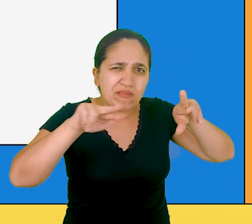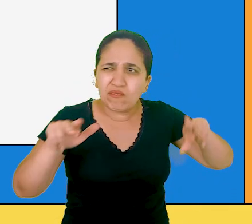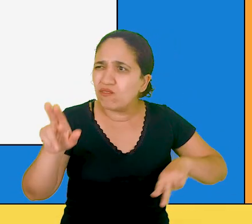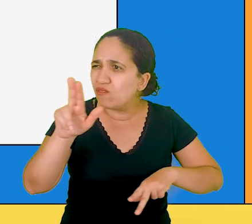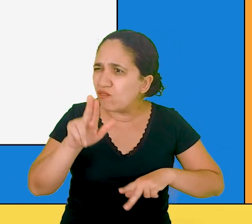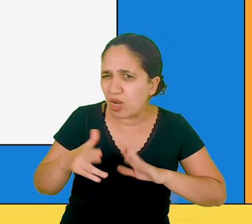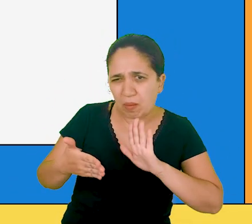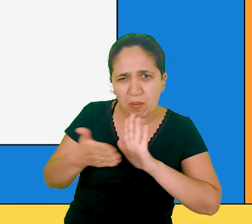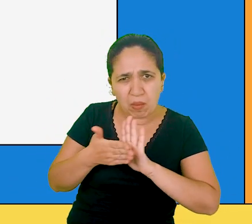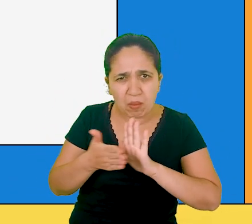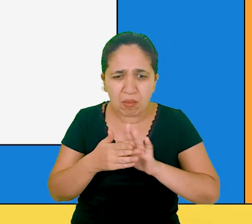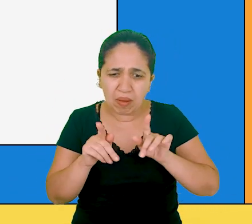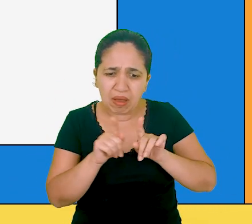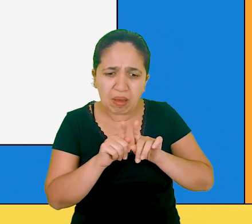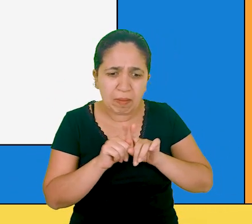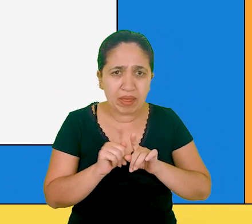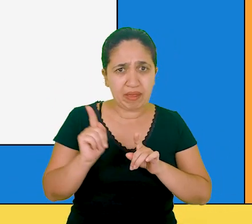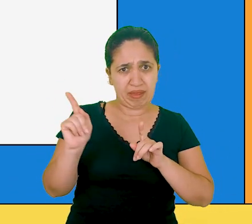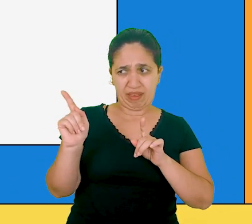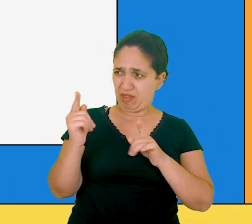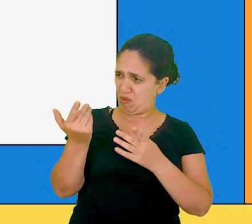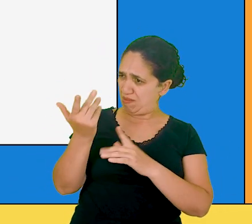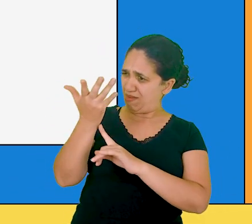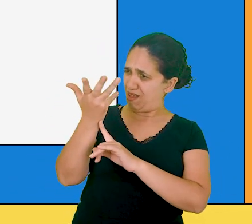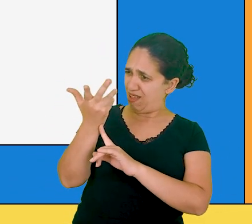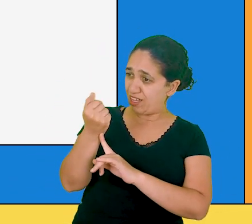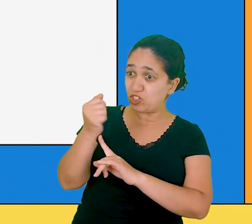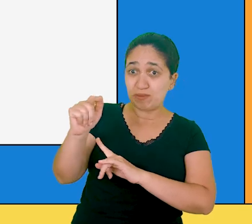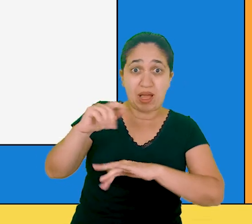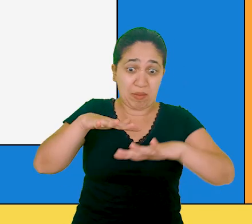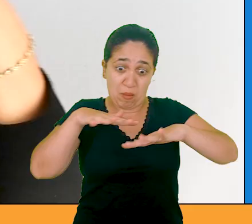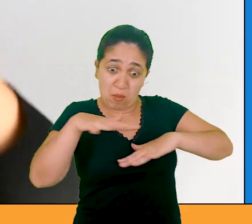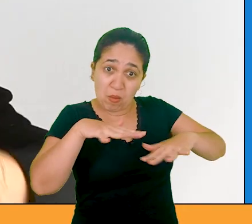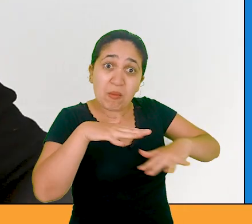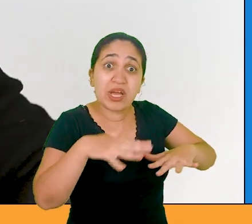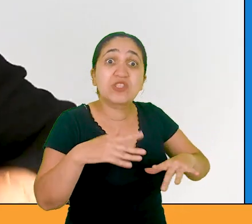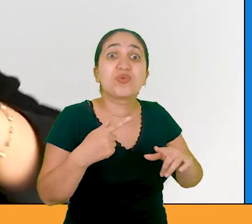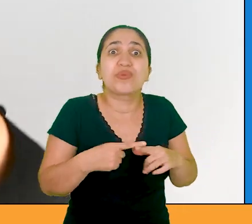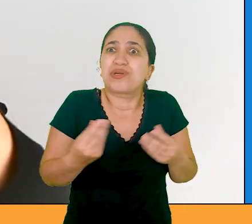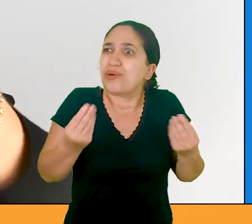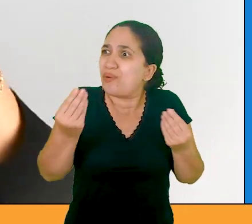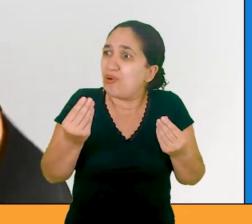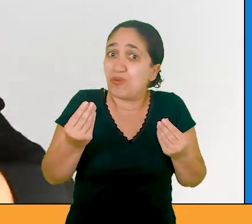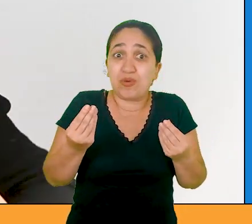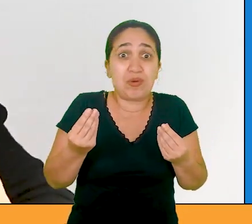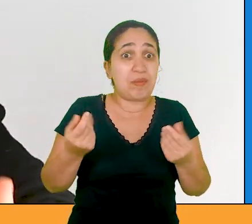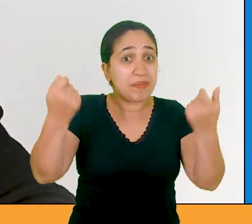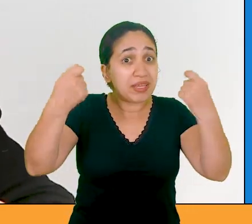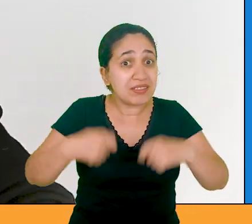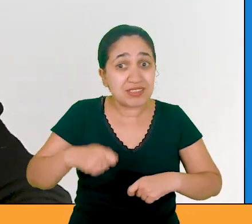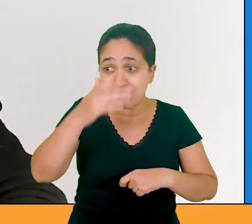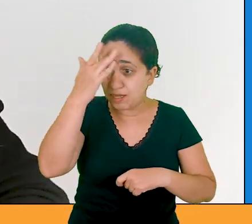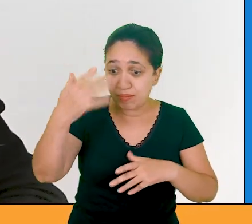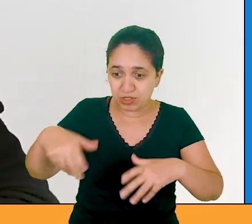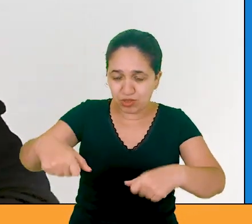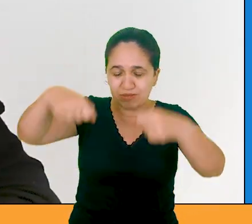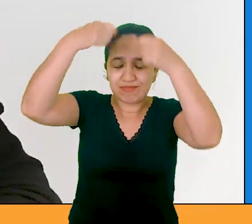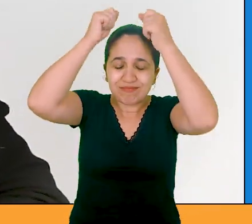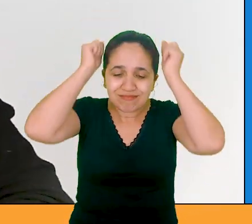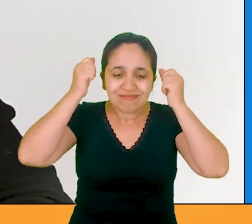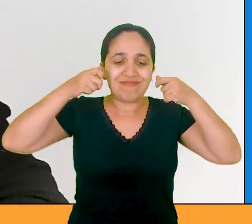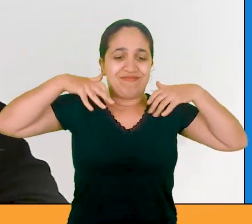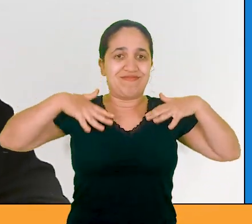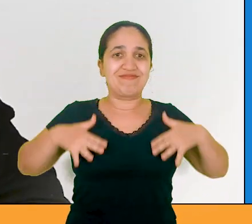usava, a proposta do parangolé ser uma obra de arte em movimento, porque ela só existe quando alguém veste, né?